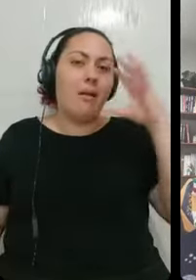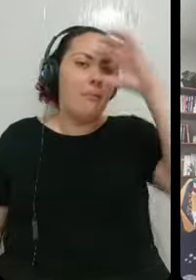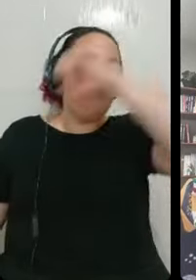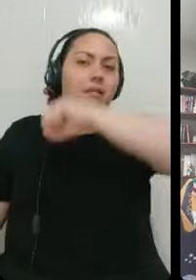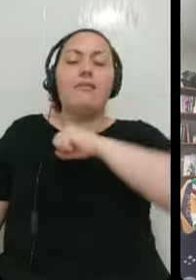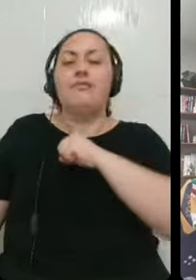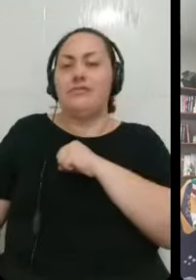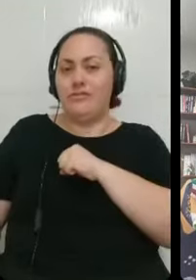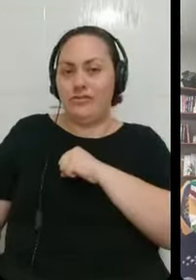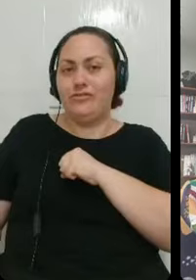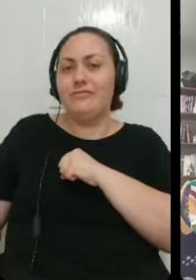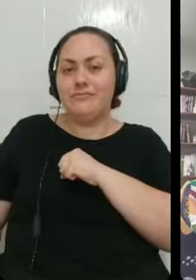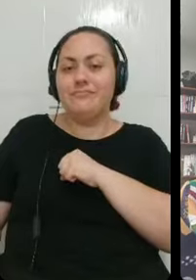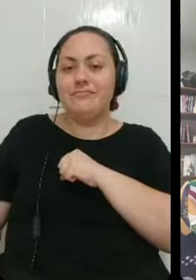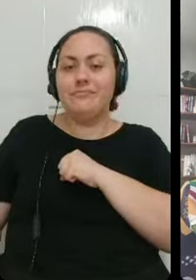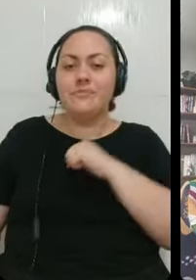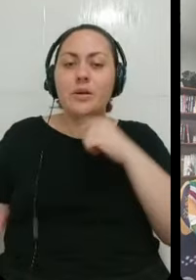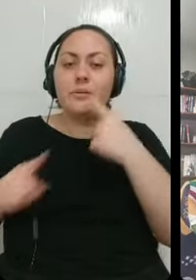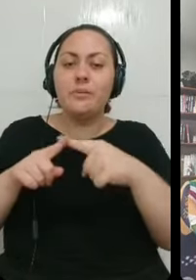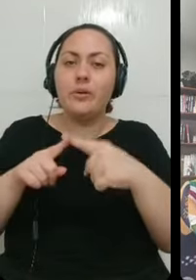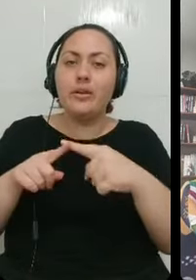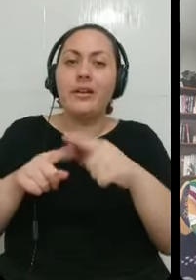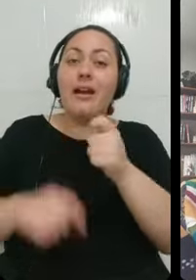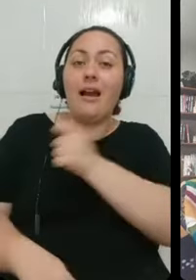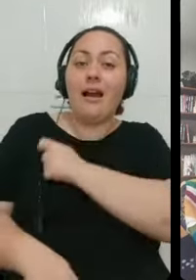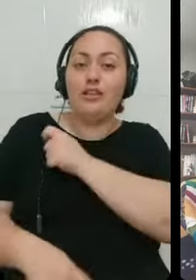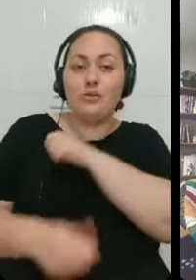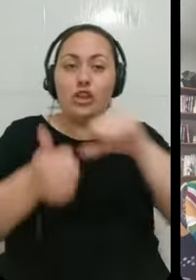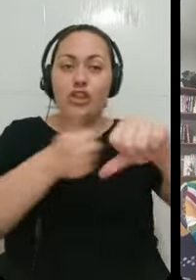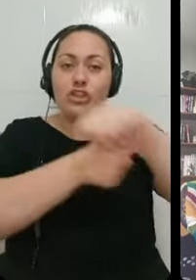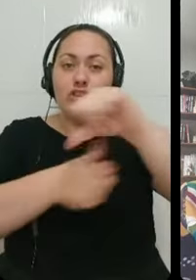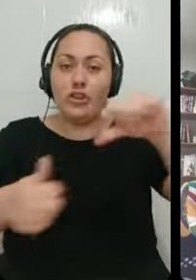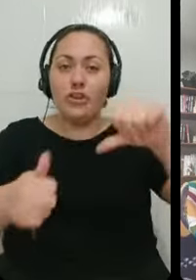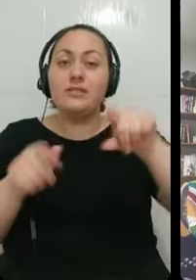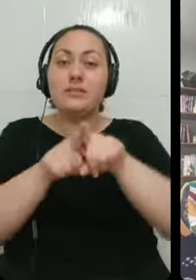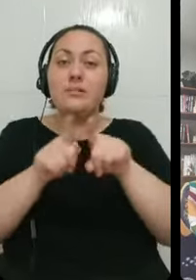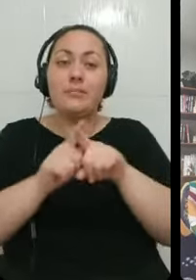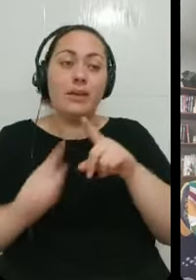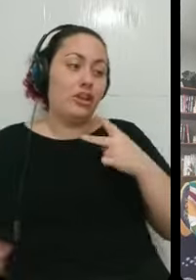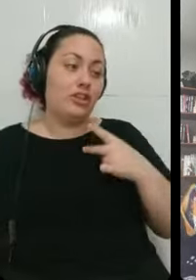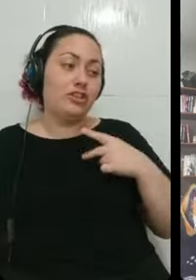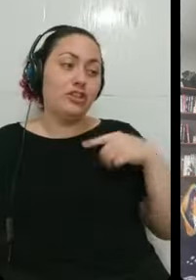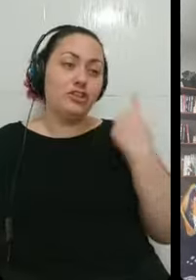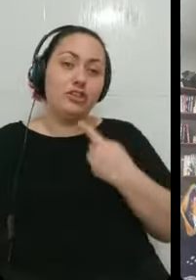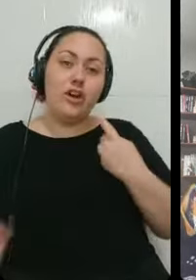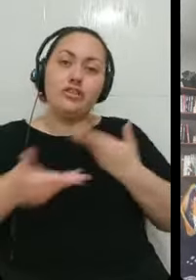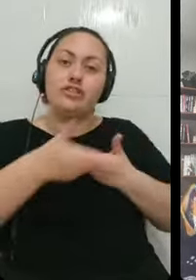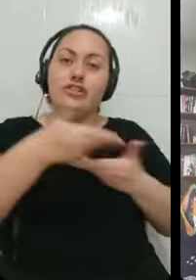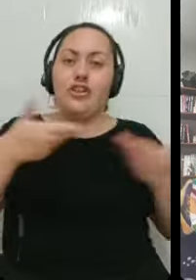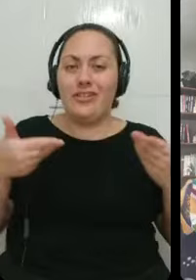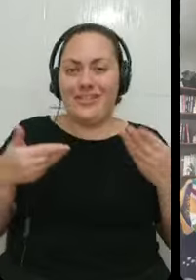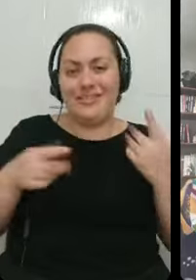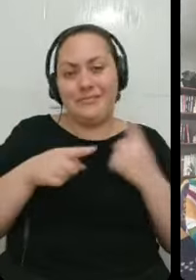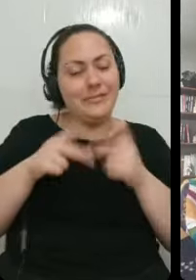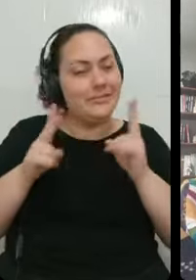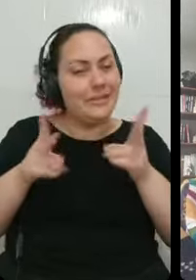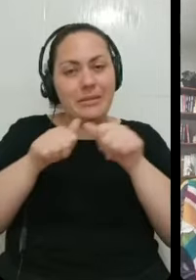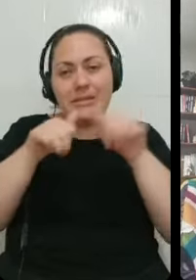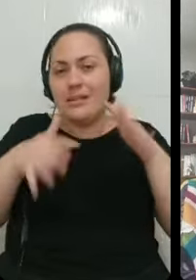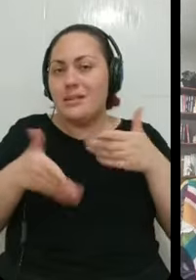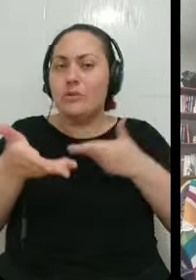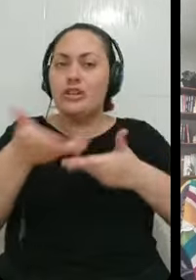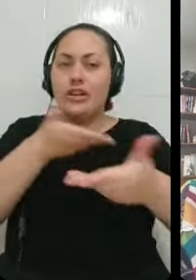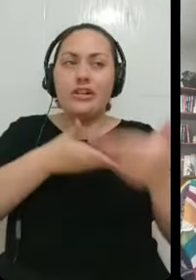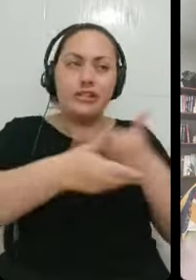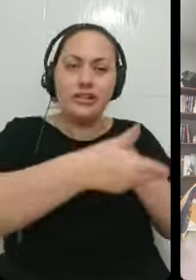Tanto a troca com os alunos, né, quanto a troca que a gente realiza, né? A gente sempre fala de troca porque extensão é troca, né? É